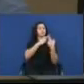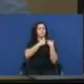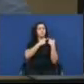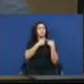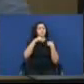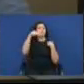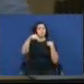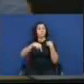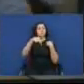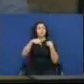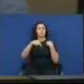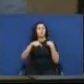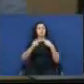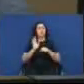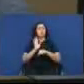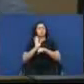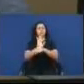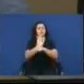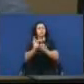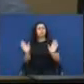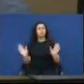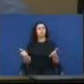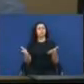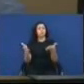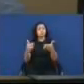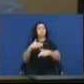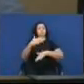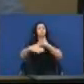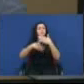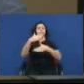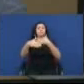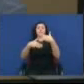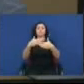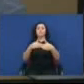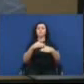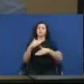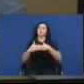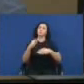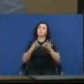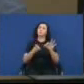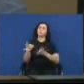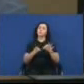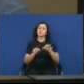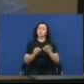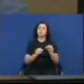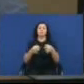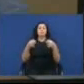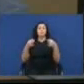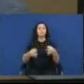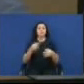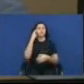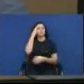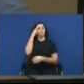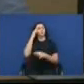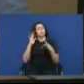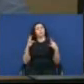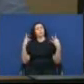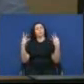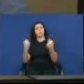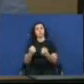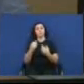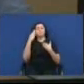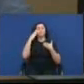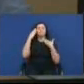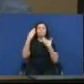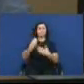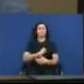no Parlamento será promover a aceleração deste processo de regularização tão sonhado por todos nós. Muito obrigado